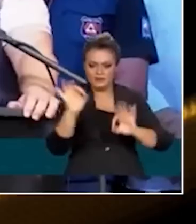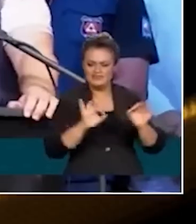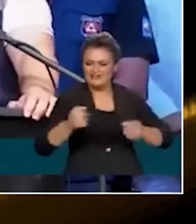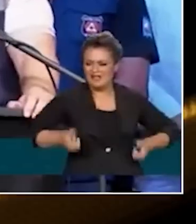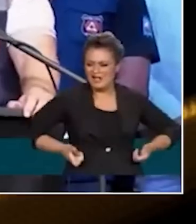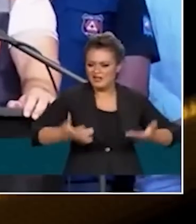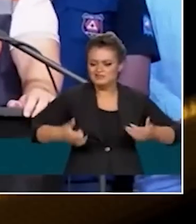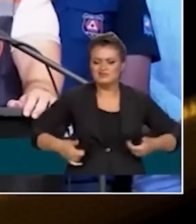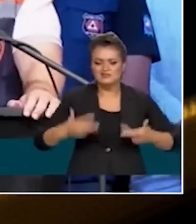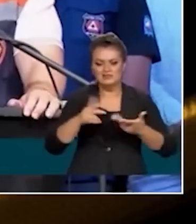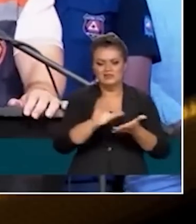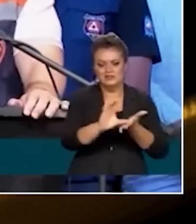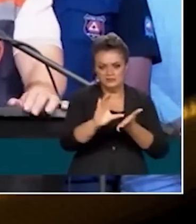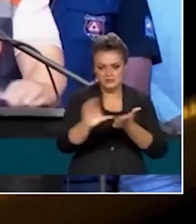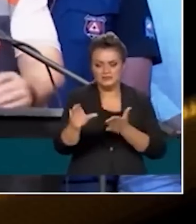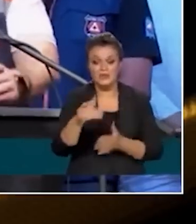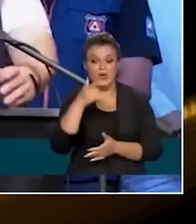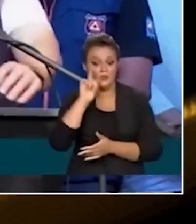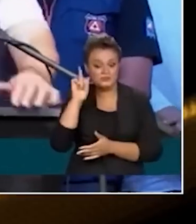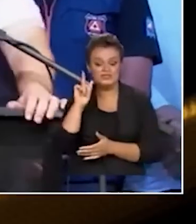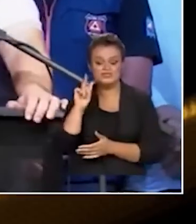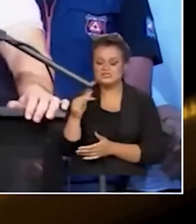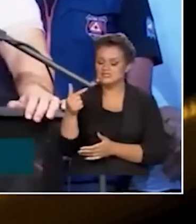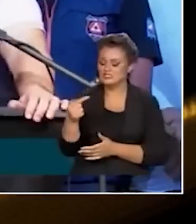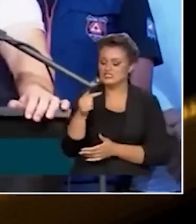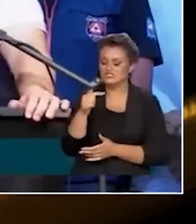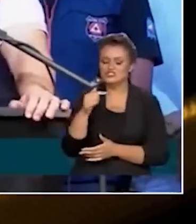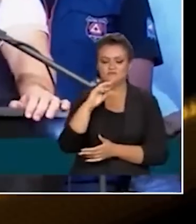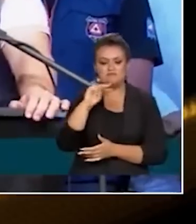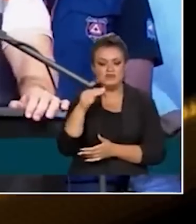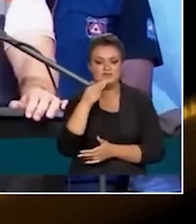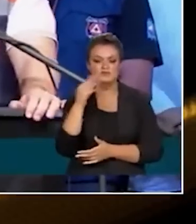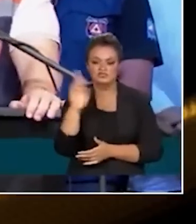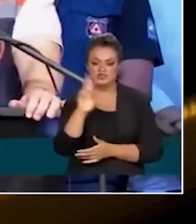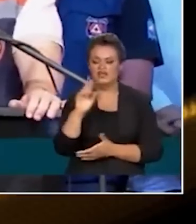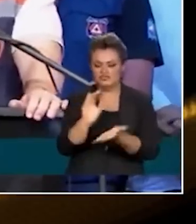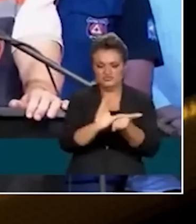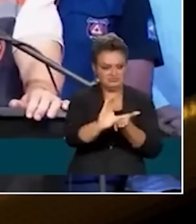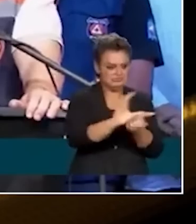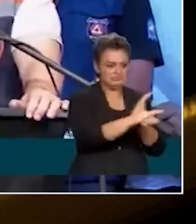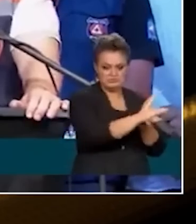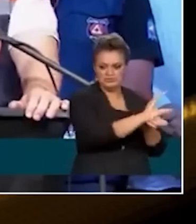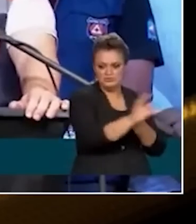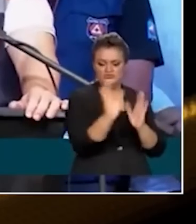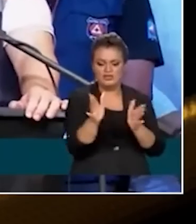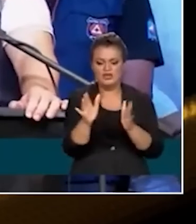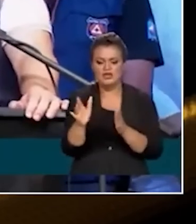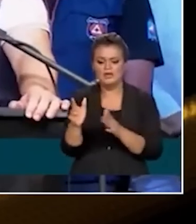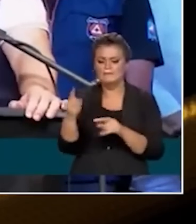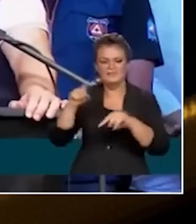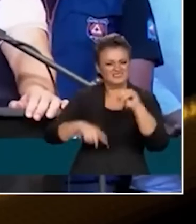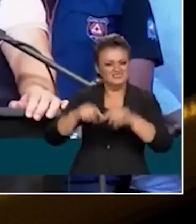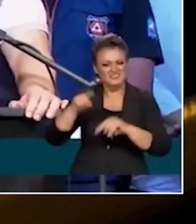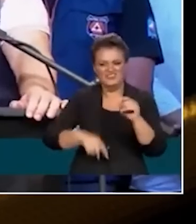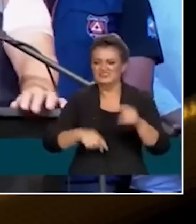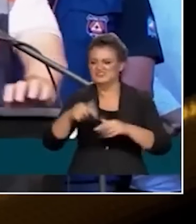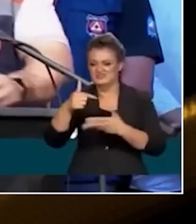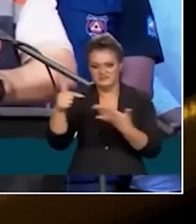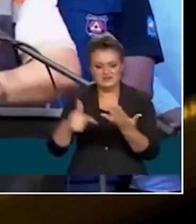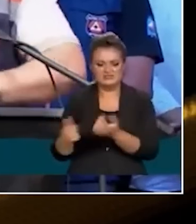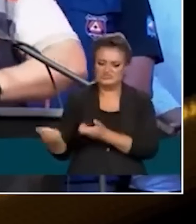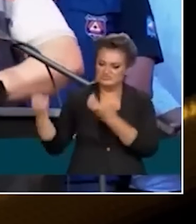no Estado de São Paulo com o plano de sinais o motor botou